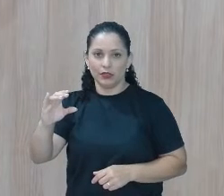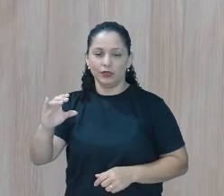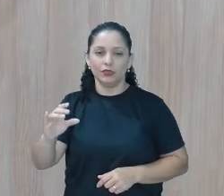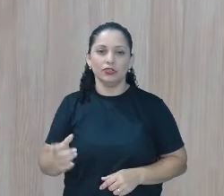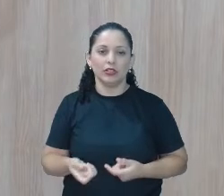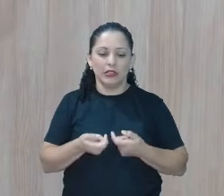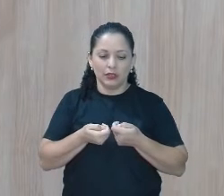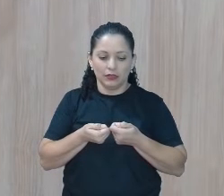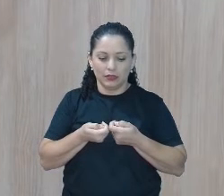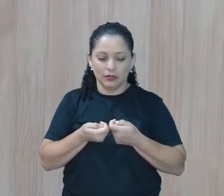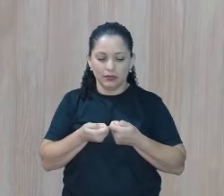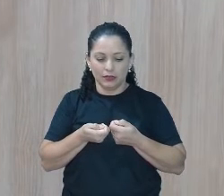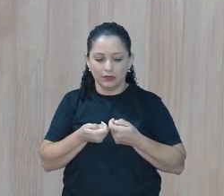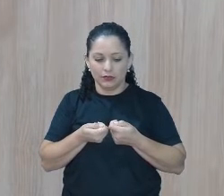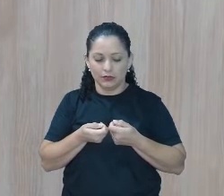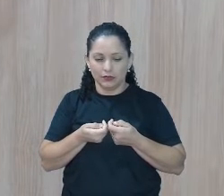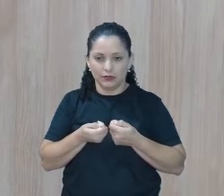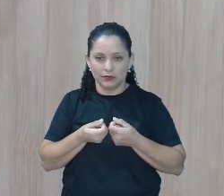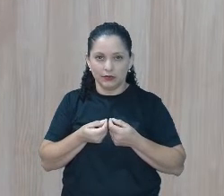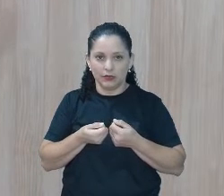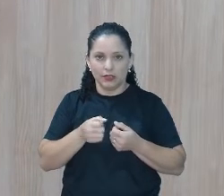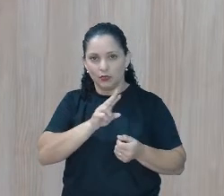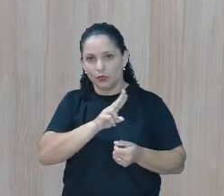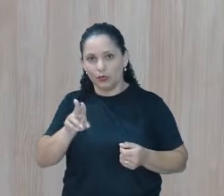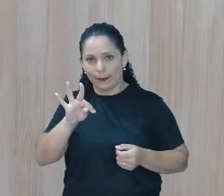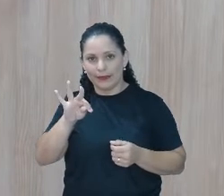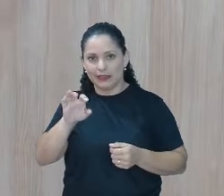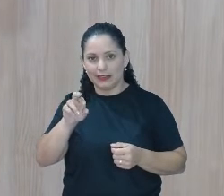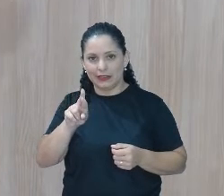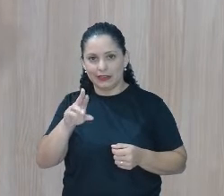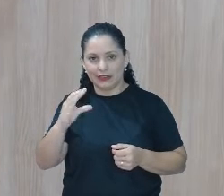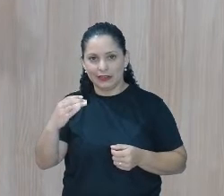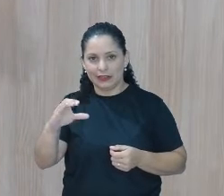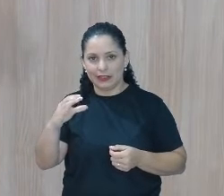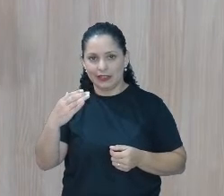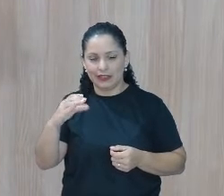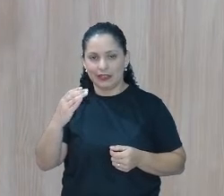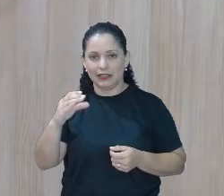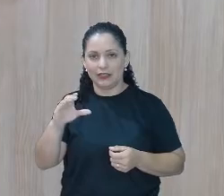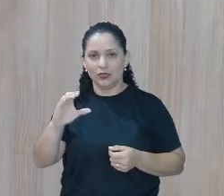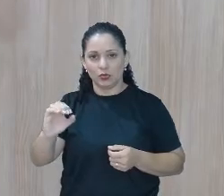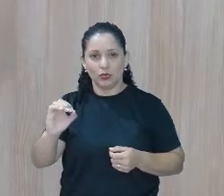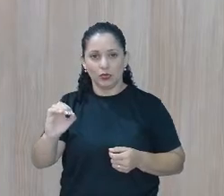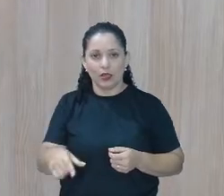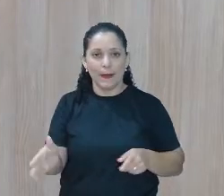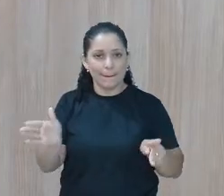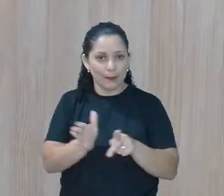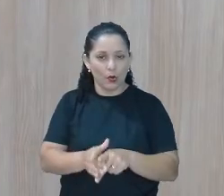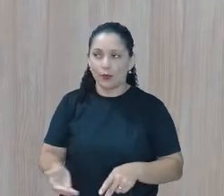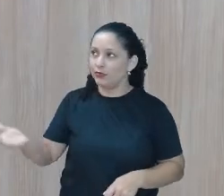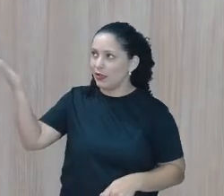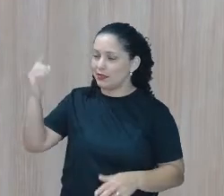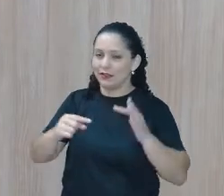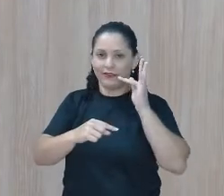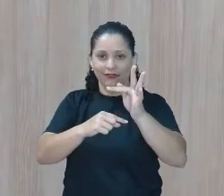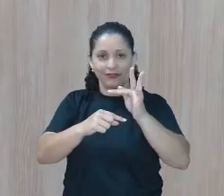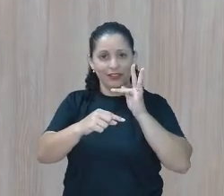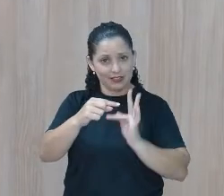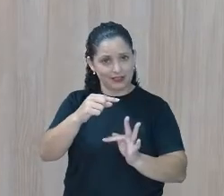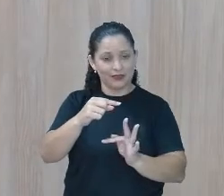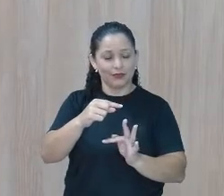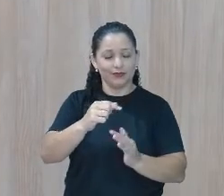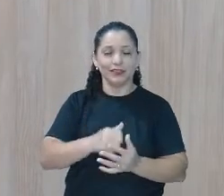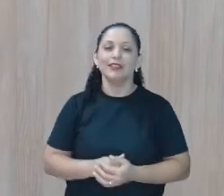mão, é 1/3, né? Sim. E esse terço, esse nome 1/3, vem dessa fração. Poxa